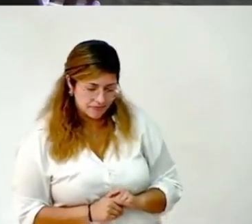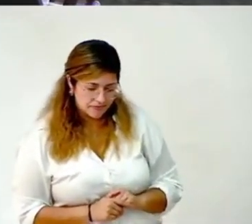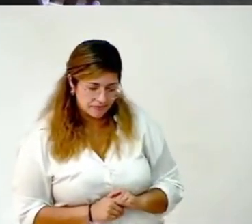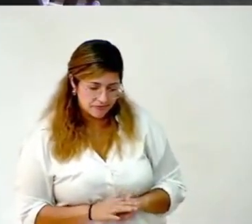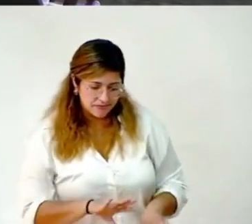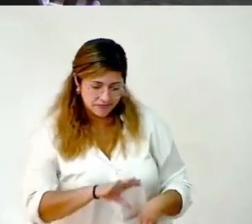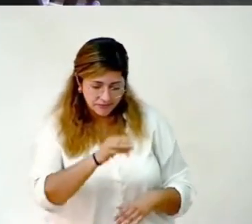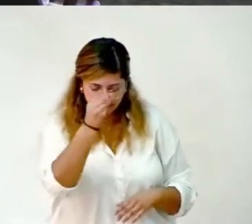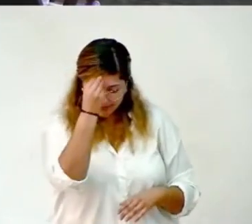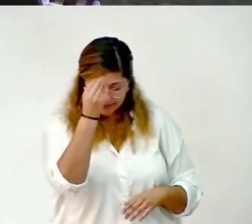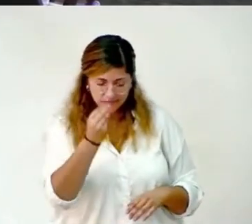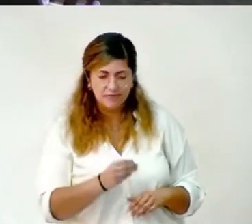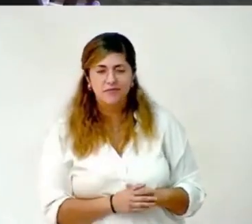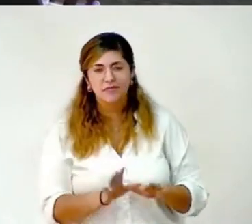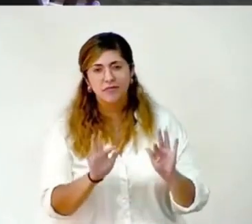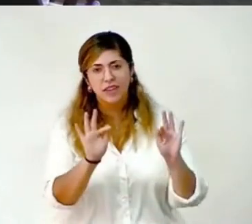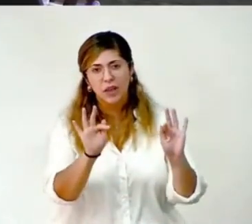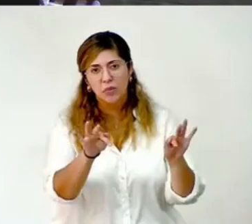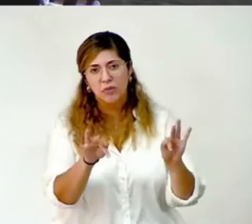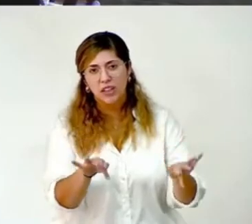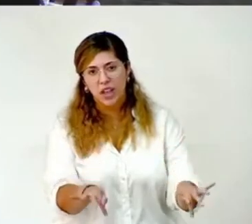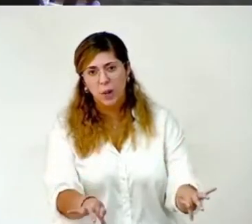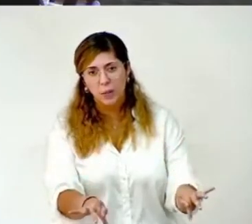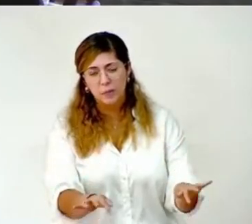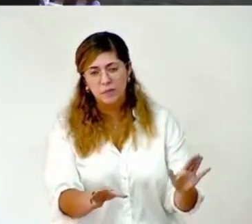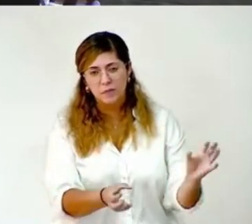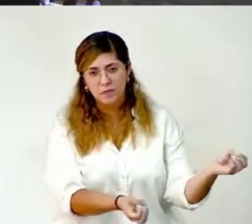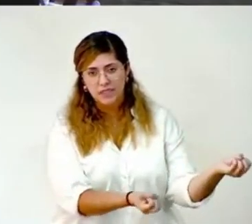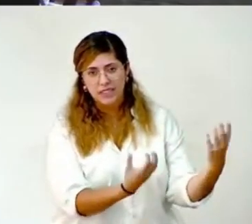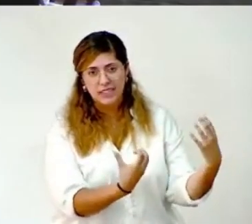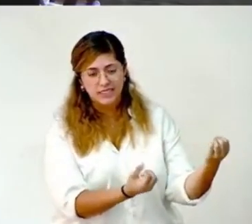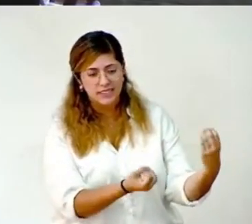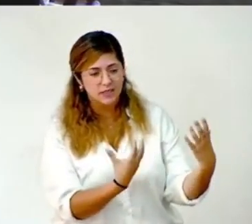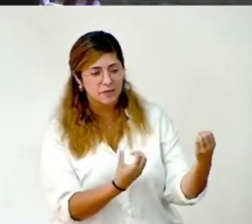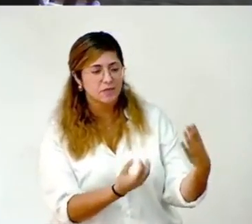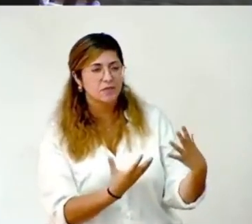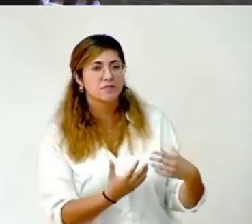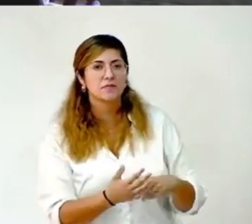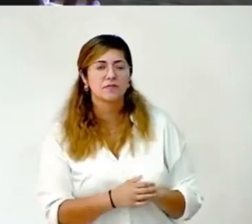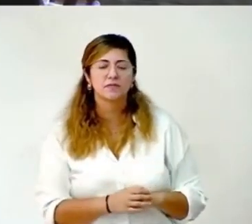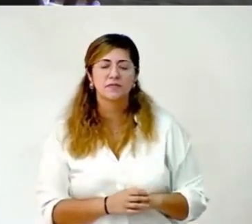O ensino final do texto, queridos, nos remete ao fato